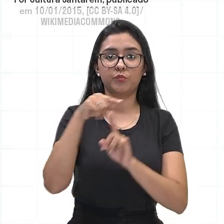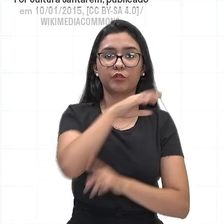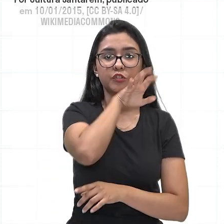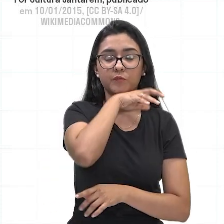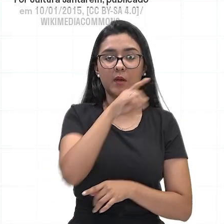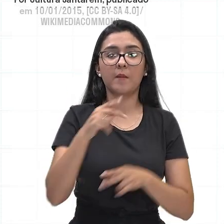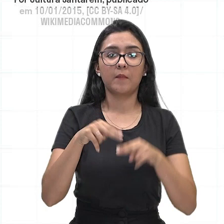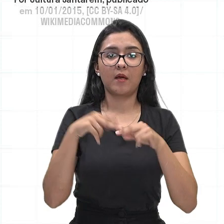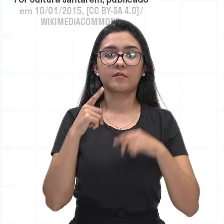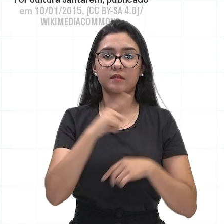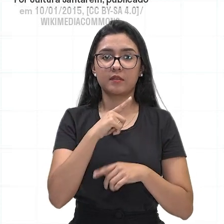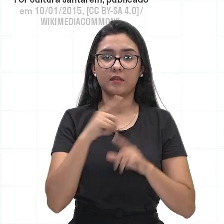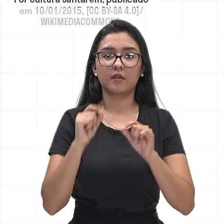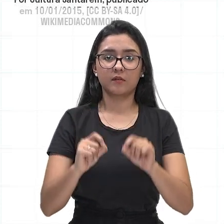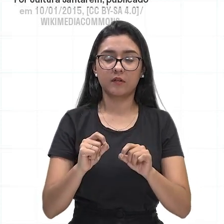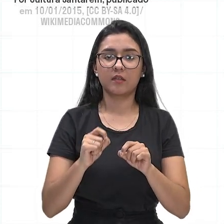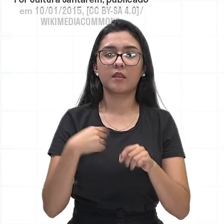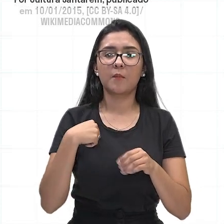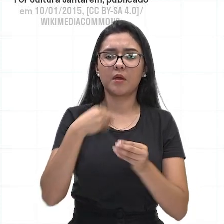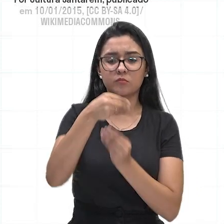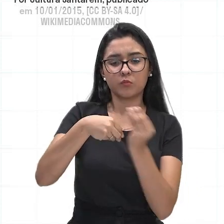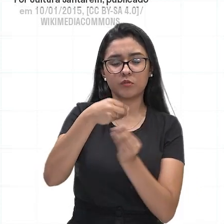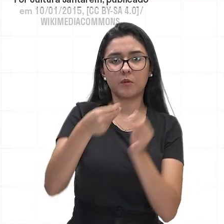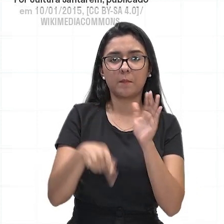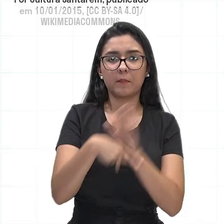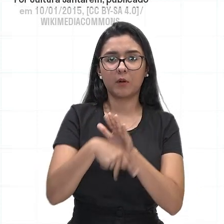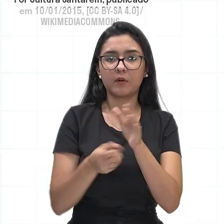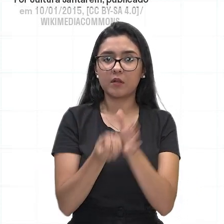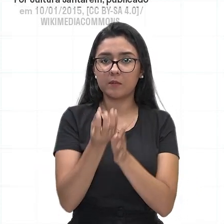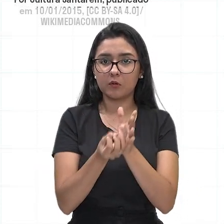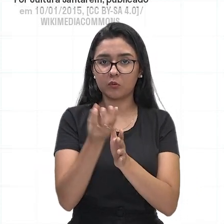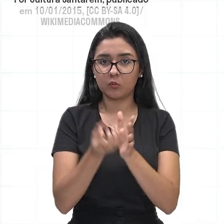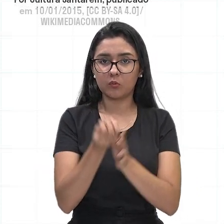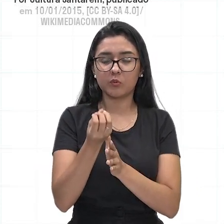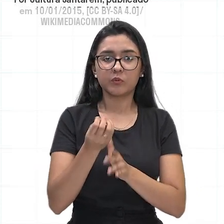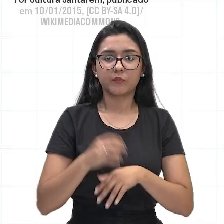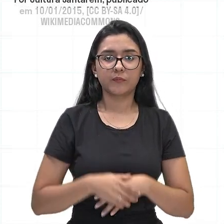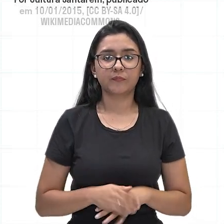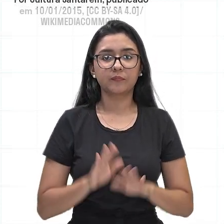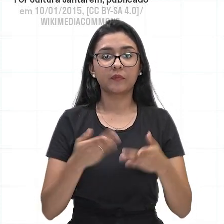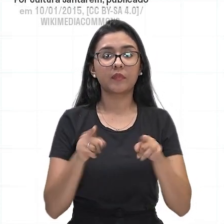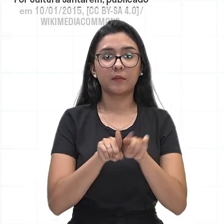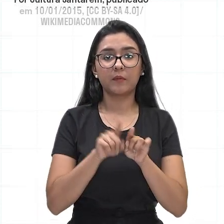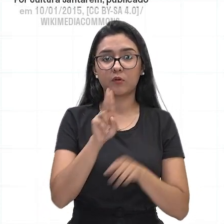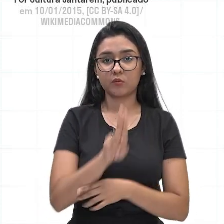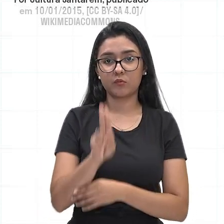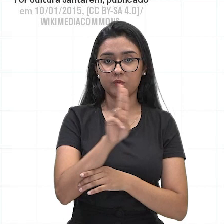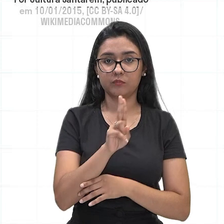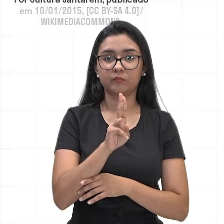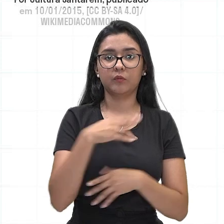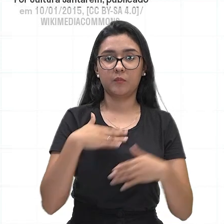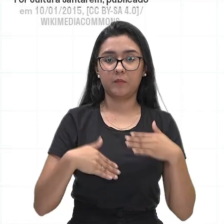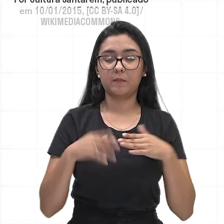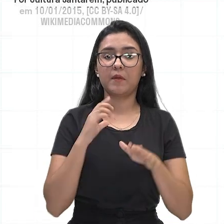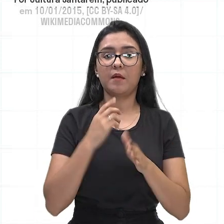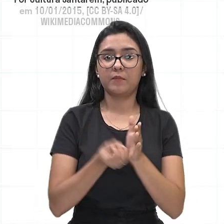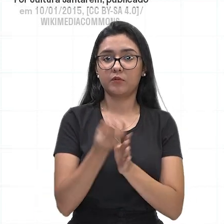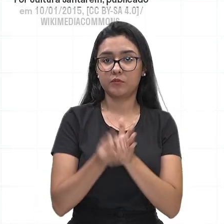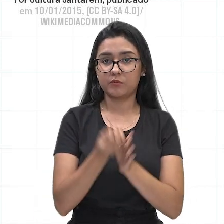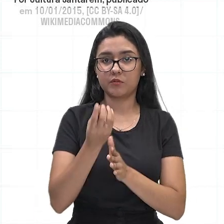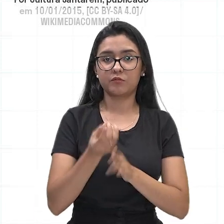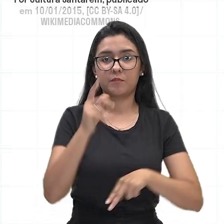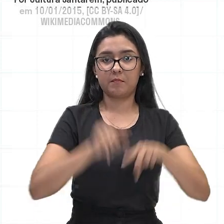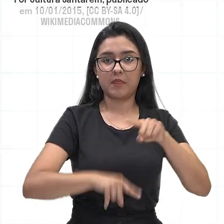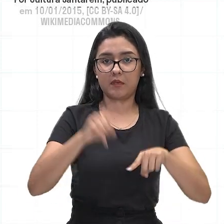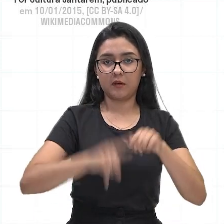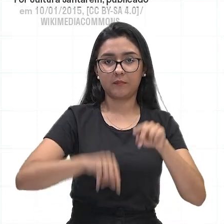tem ali uma certa rigidez naquela substância que eles produzem, a sílica, e eles usam o corpo desses animais para a